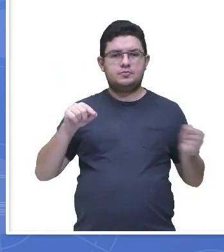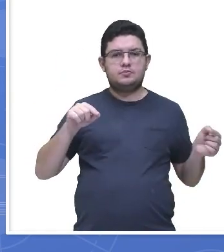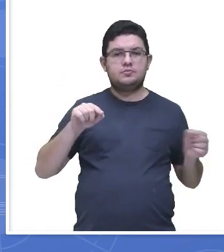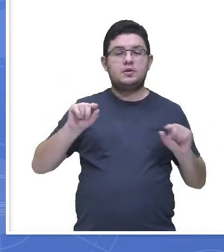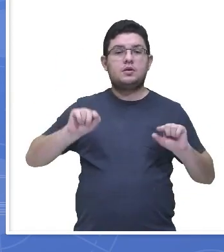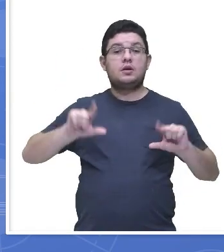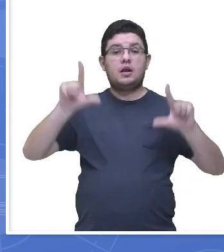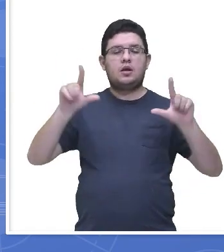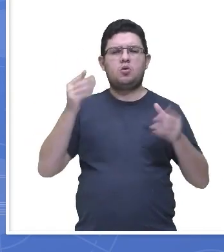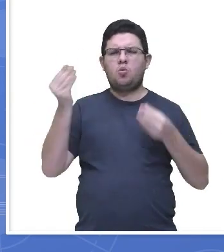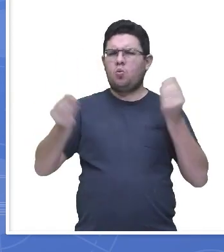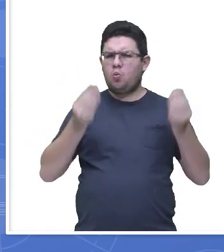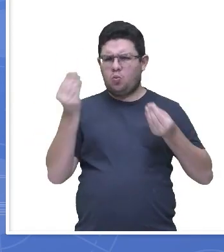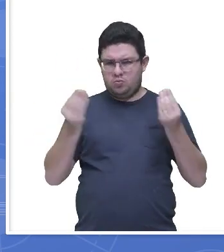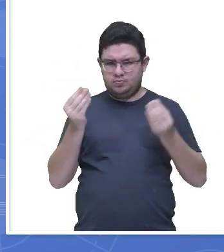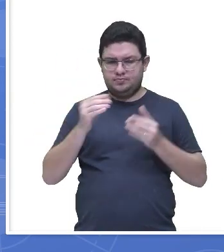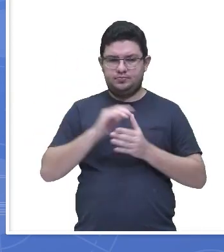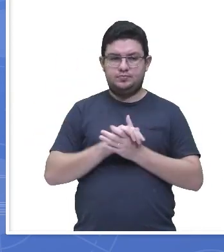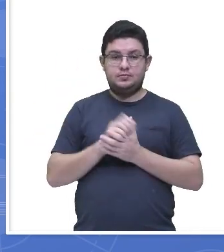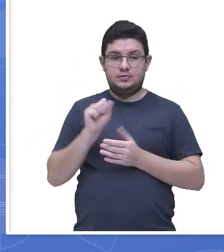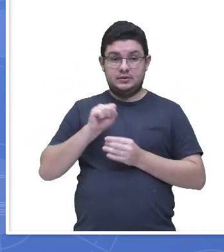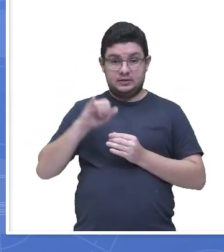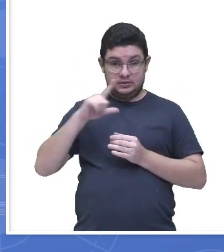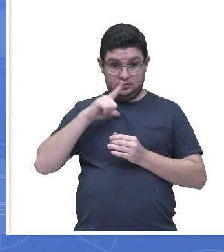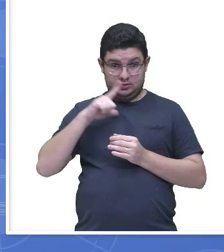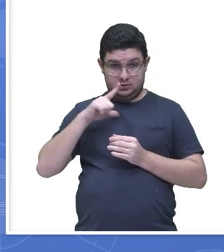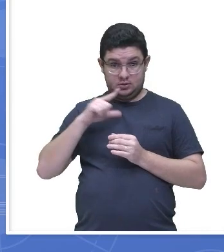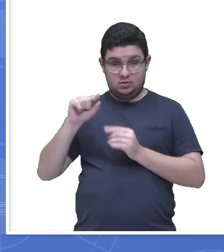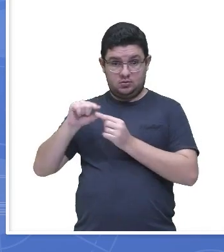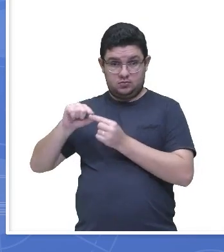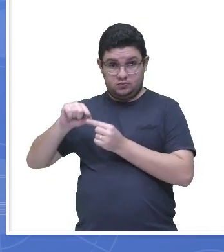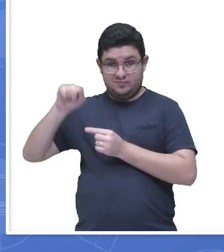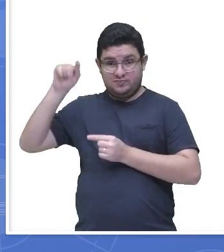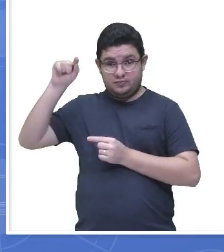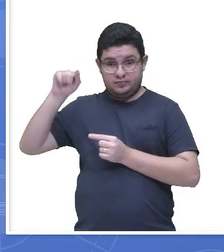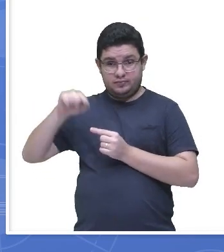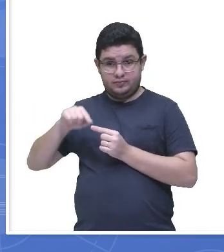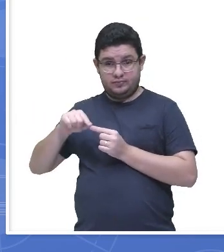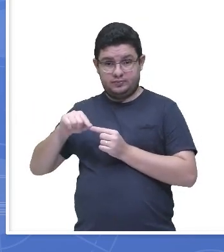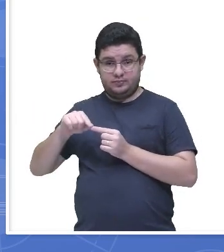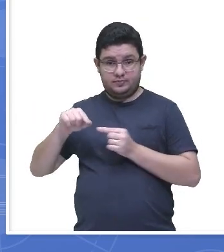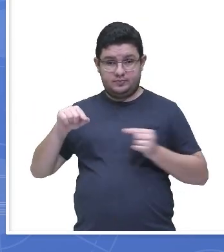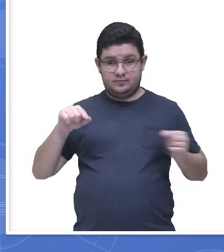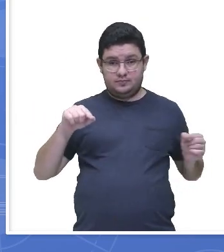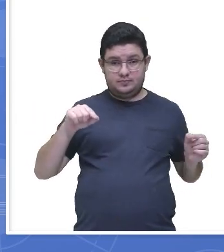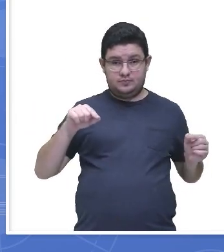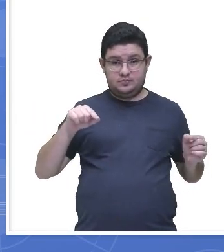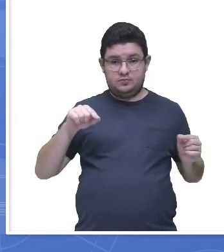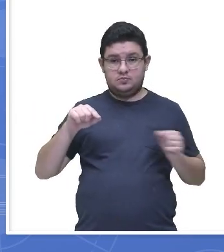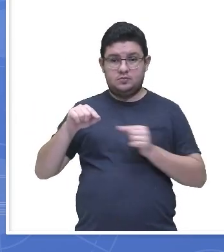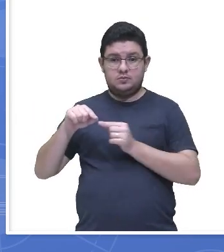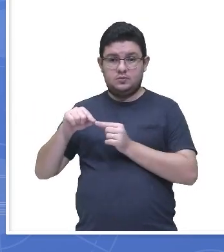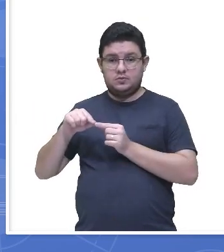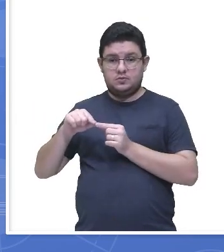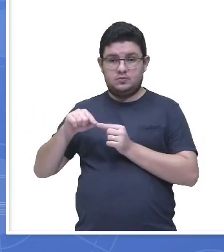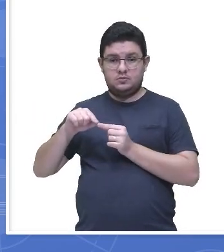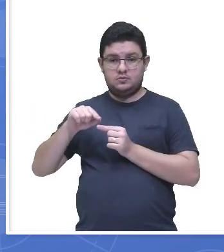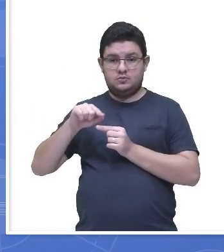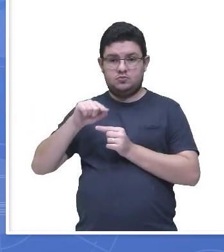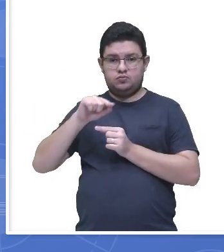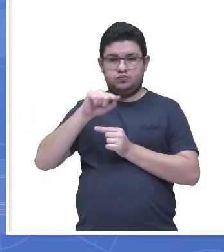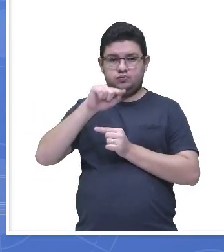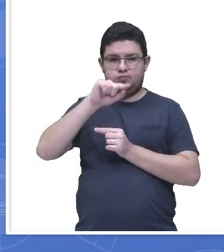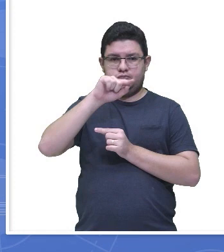ele está sempre caminhando na mesma direção e sentido da trajetória. Olha só,